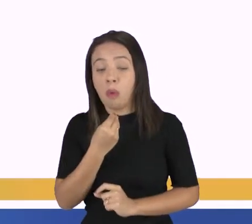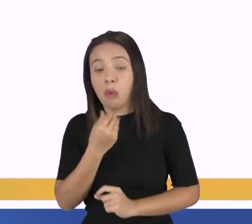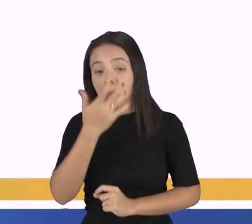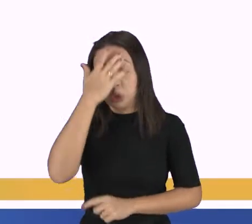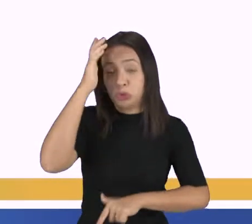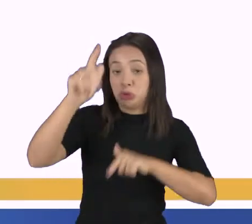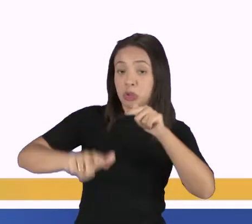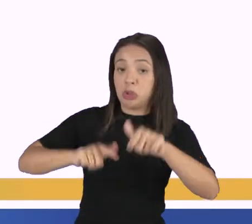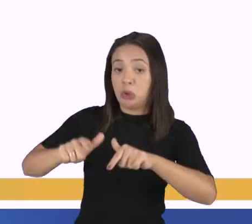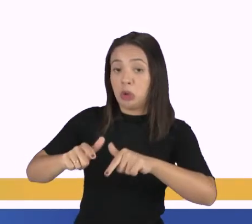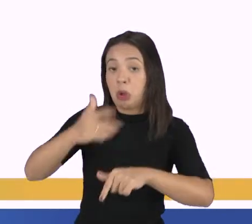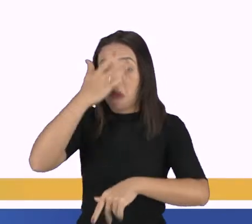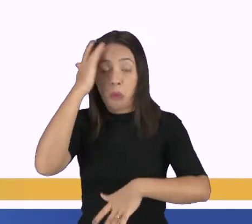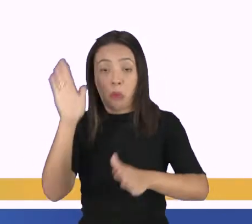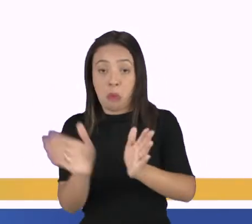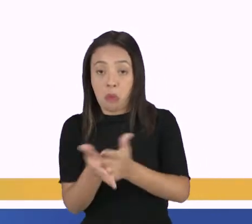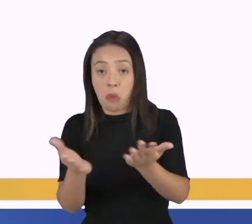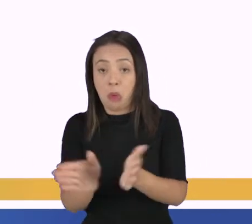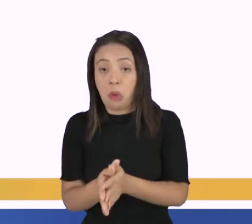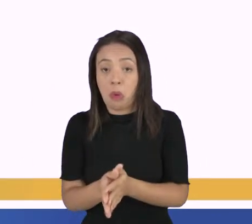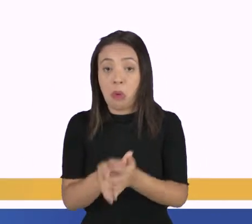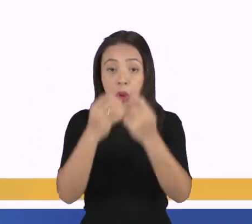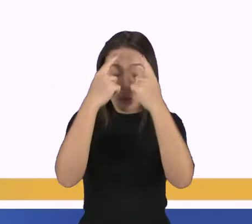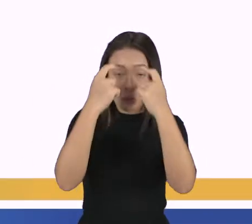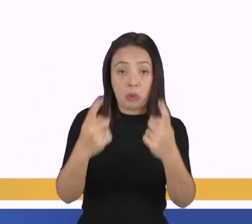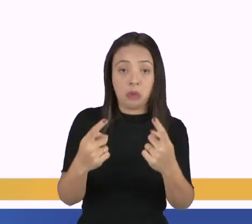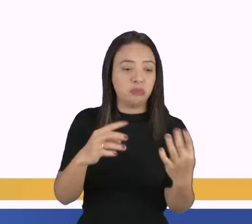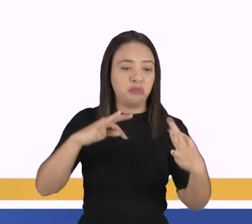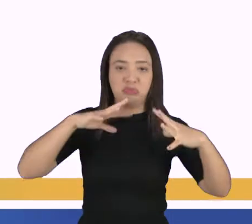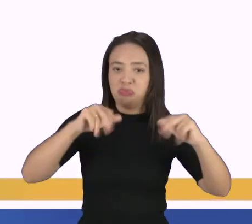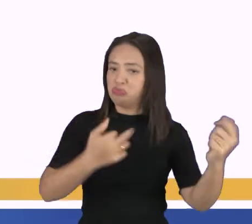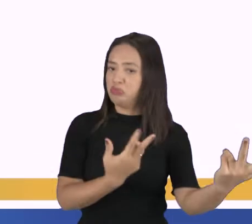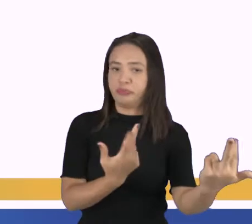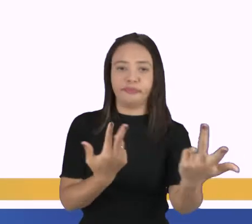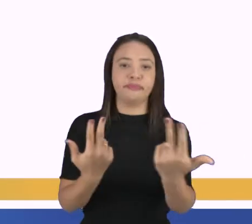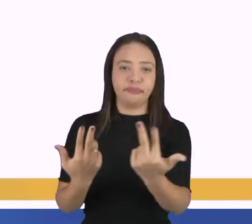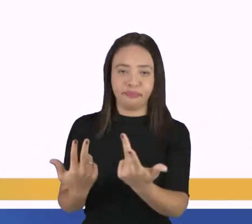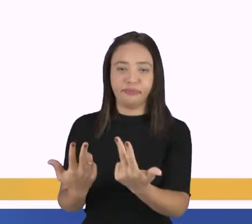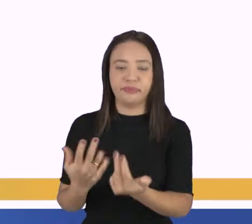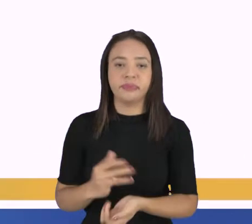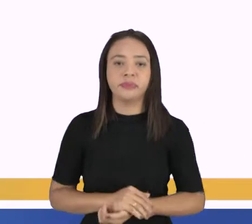trabalhador, pobre e criminoso. Então, pessoal,